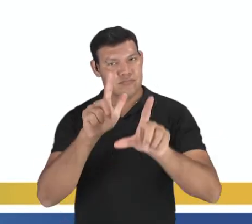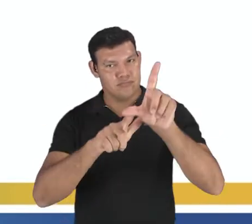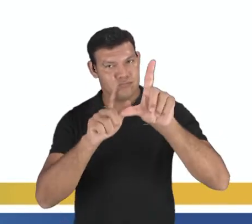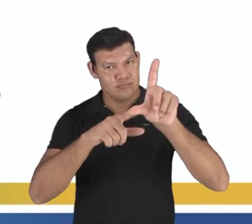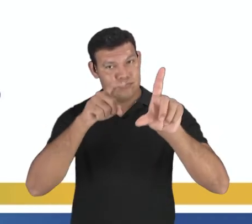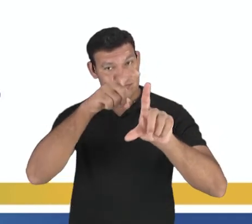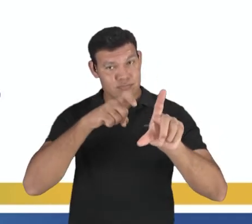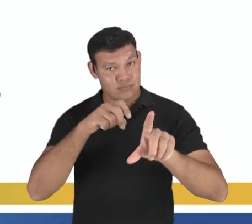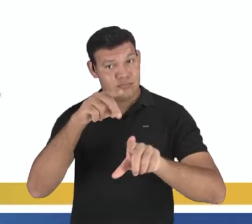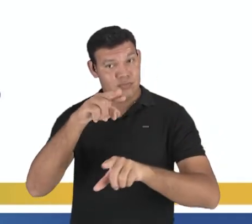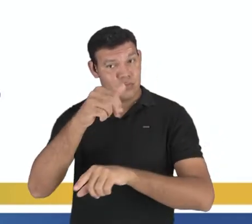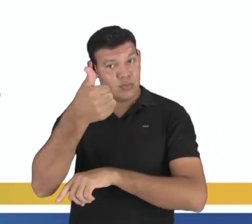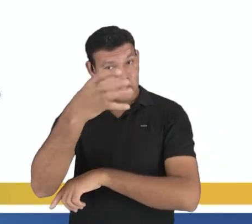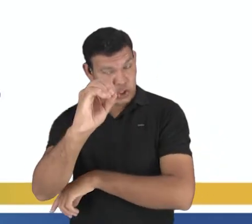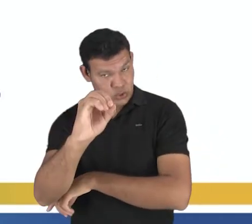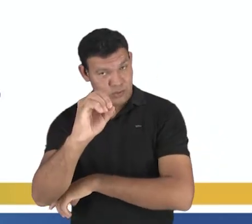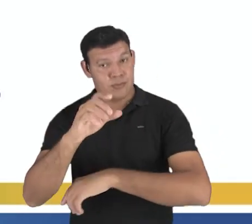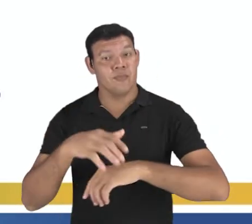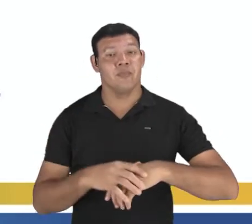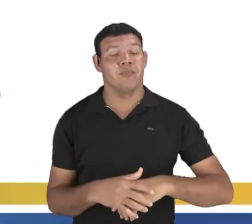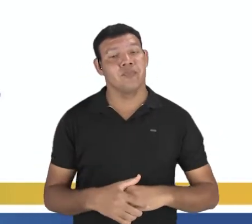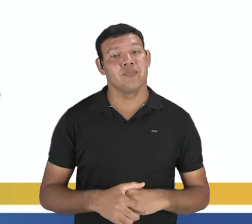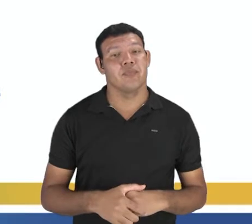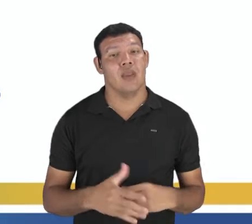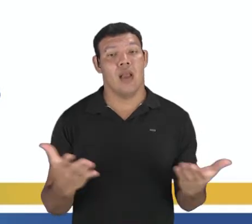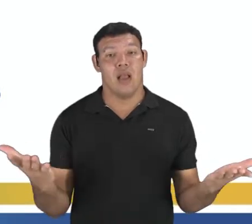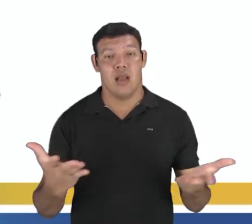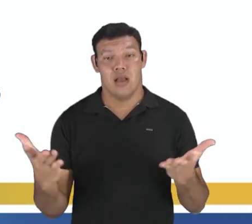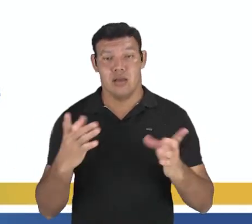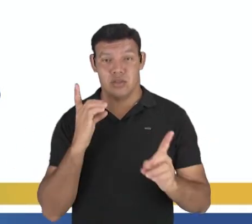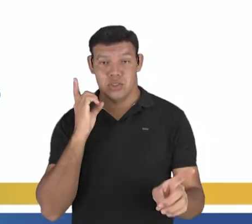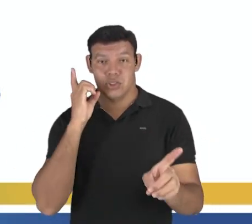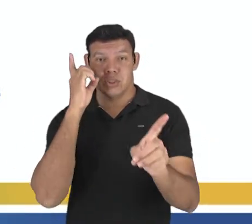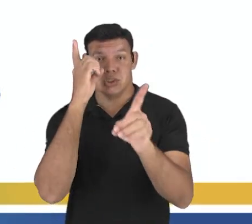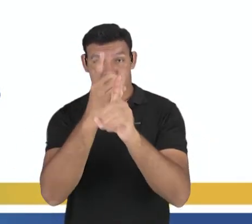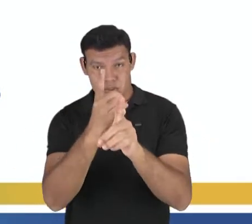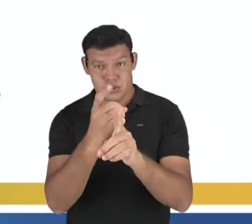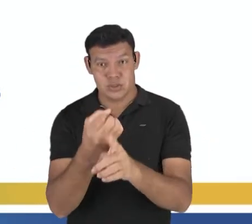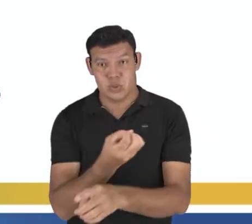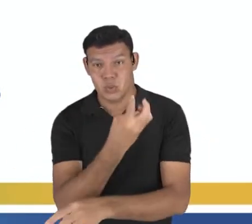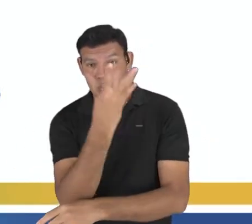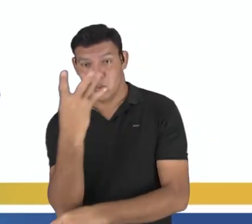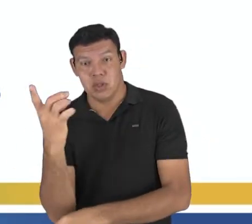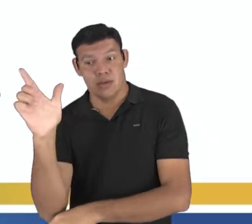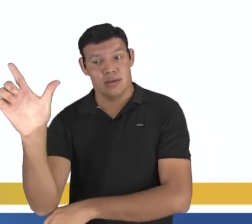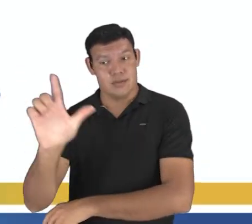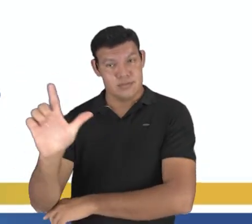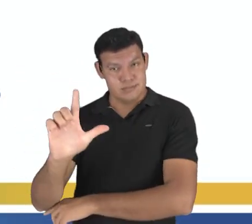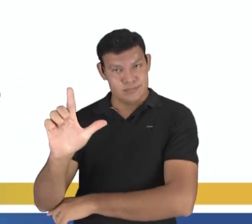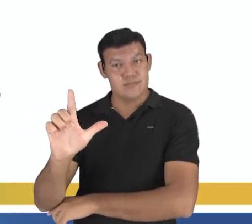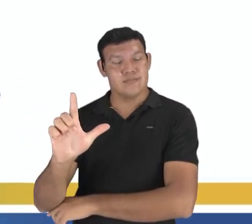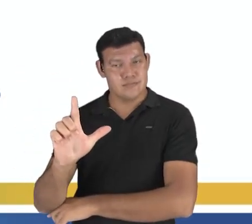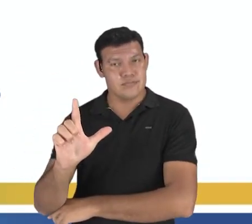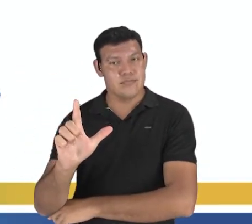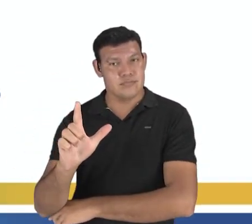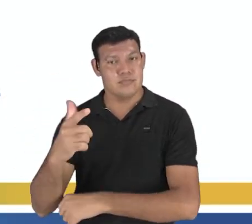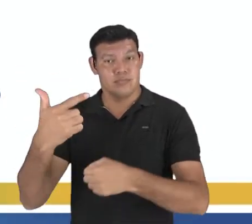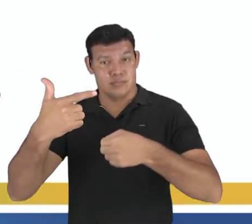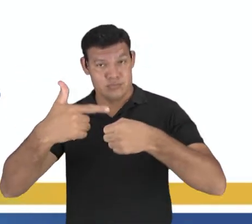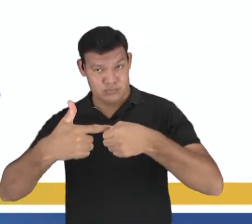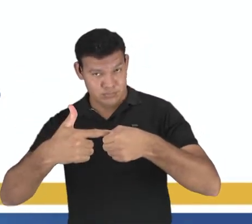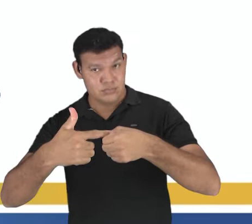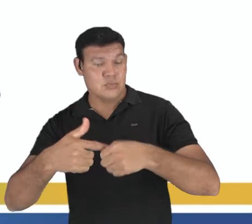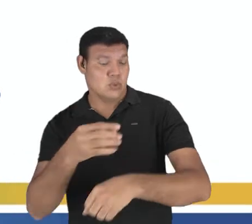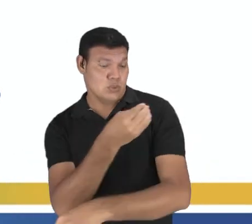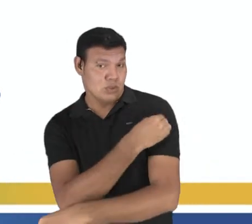10. Tudo bem? E aí, vamos atrás agora da quantidade de litro e da quantidade de álcool